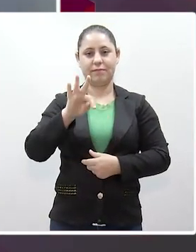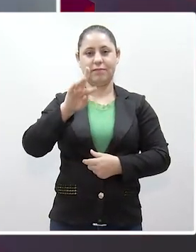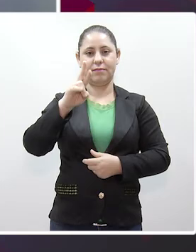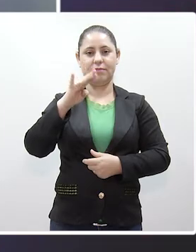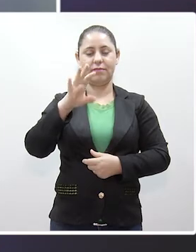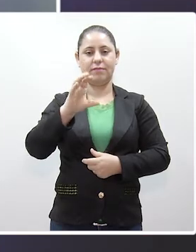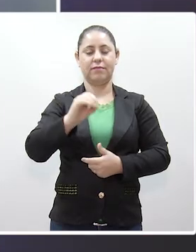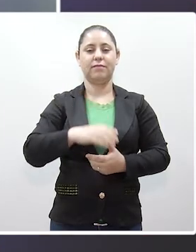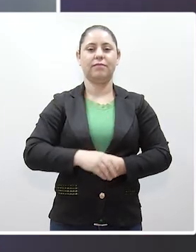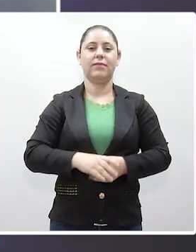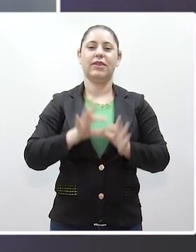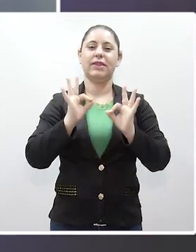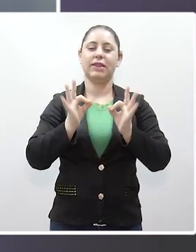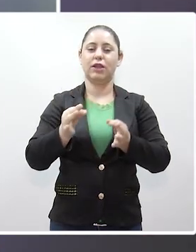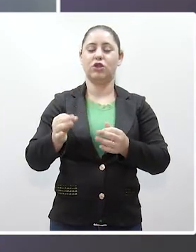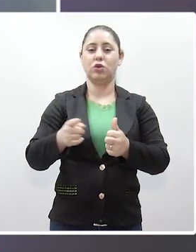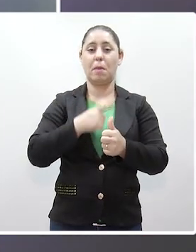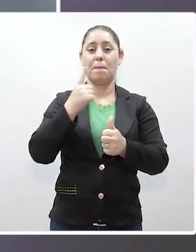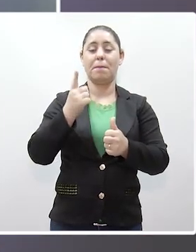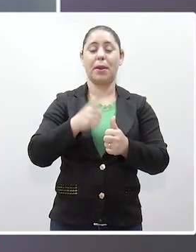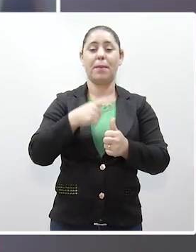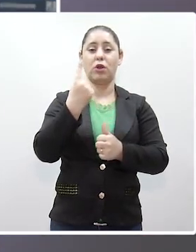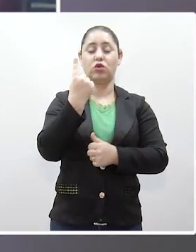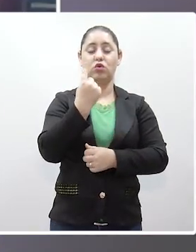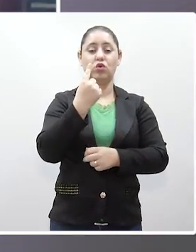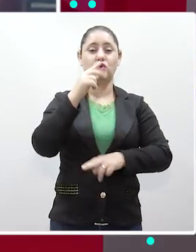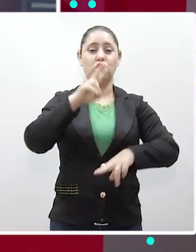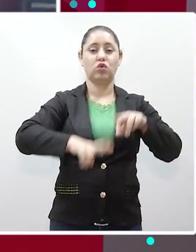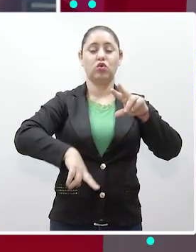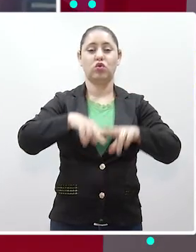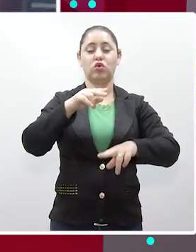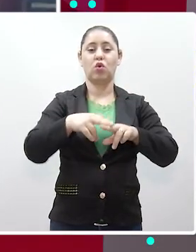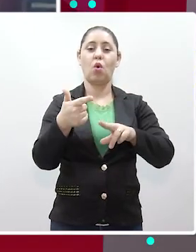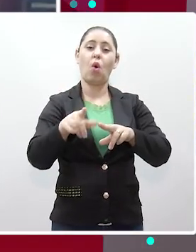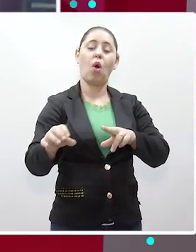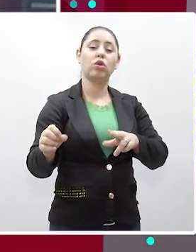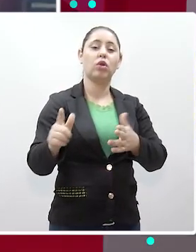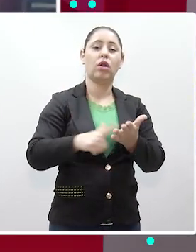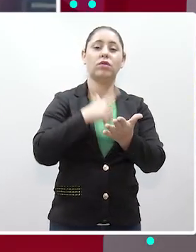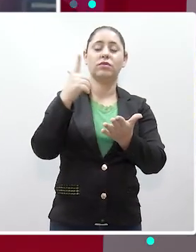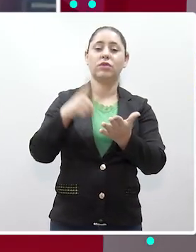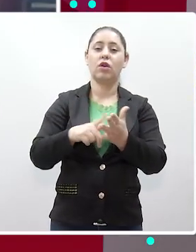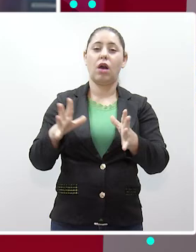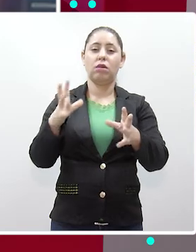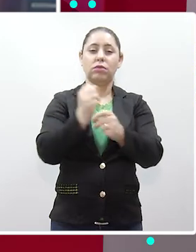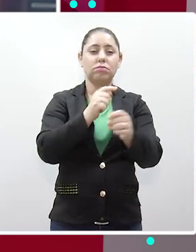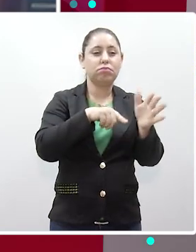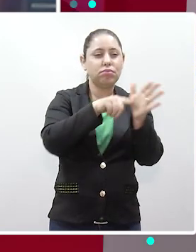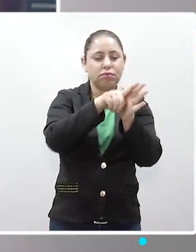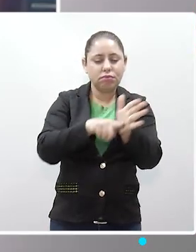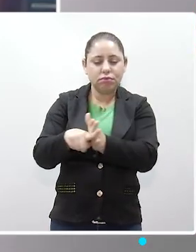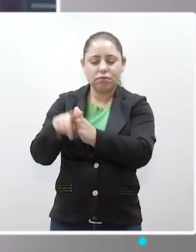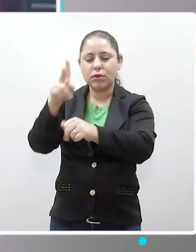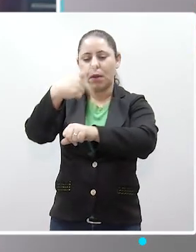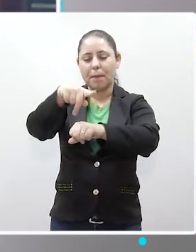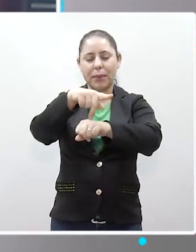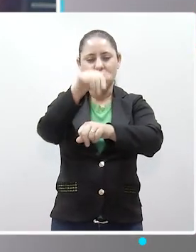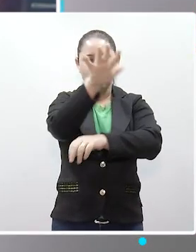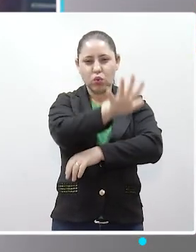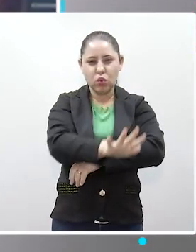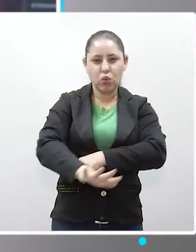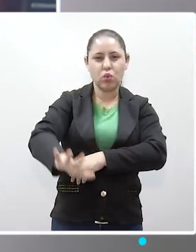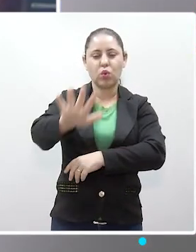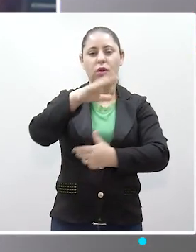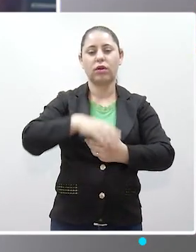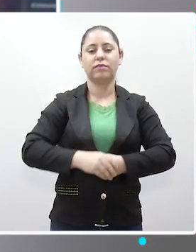agradeço, Thiago. Você está corretíssimo. Dia 1º agora de junho, a gente está fazendo o lançamento de mais uma obra que reúne pesquisadores do Brasil